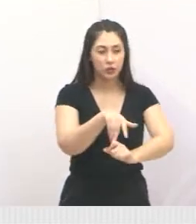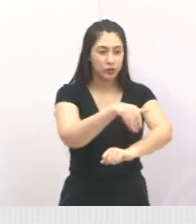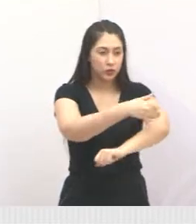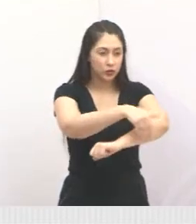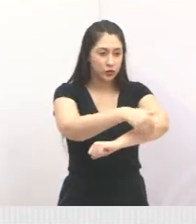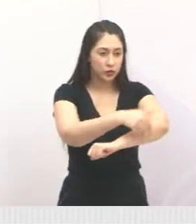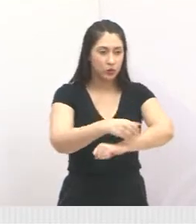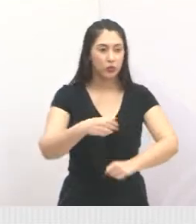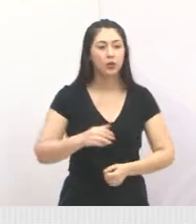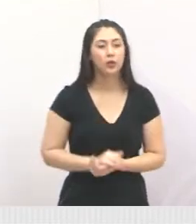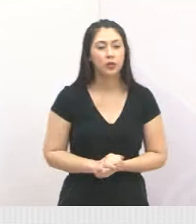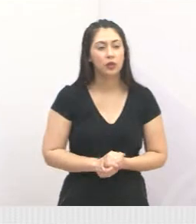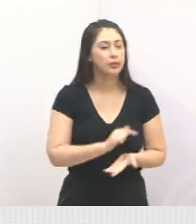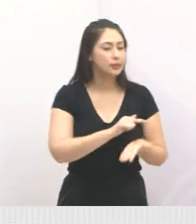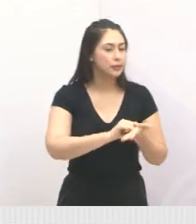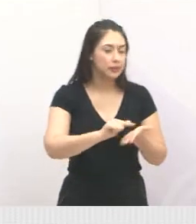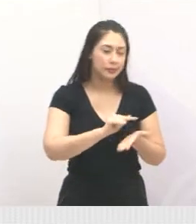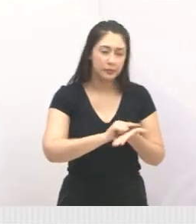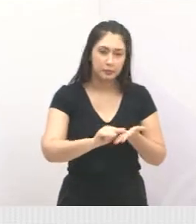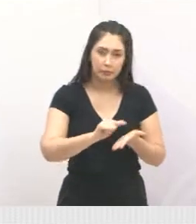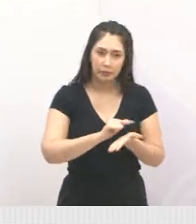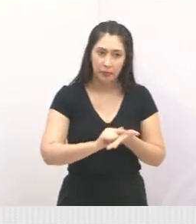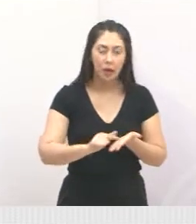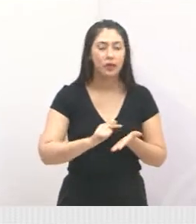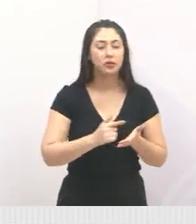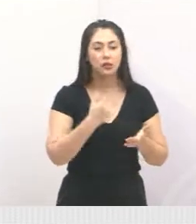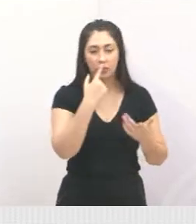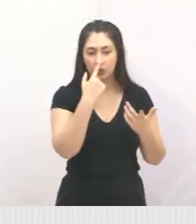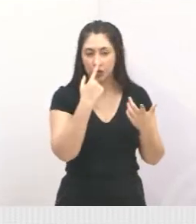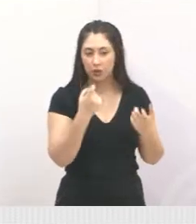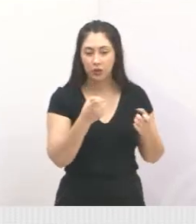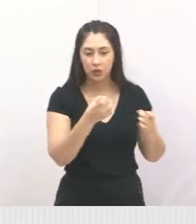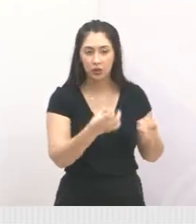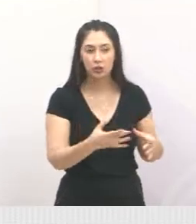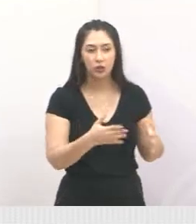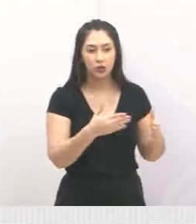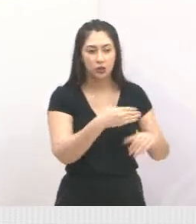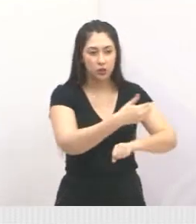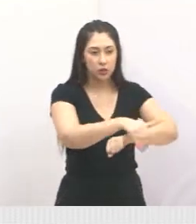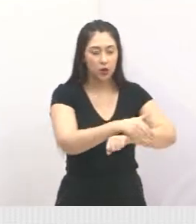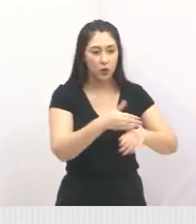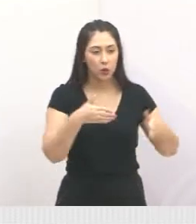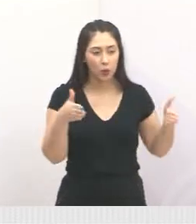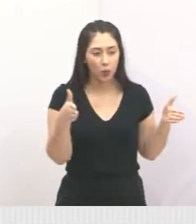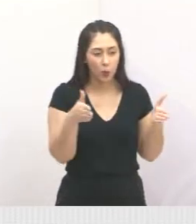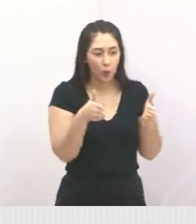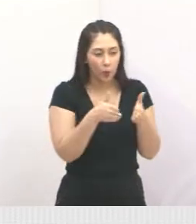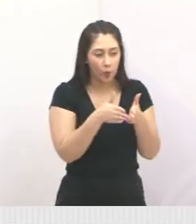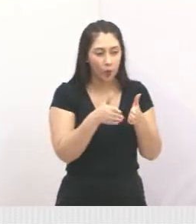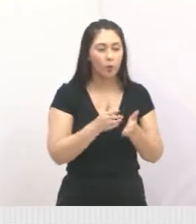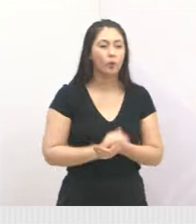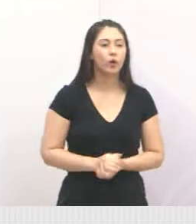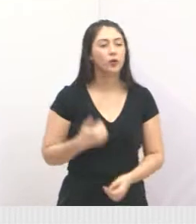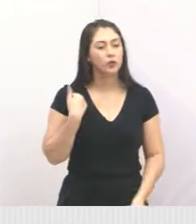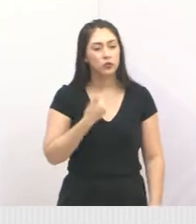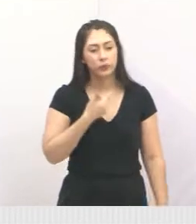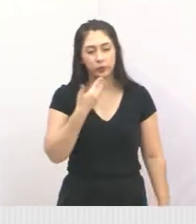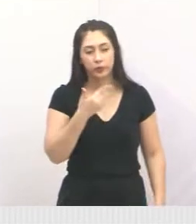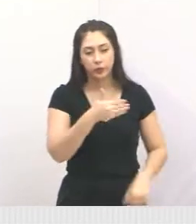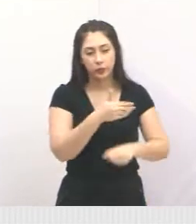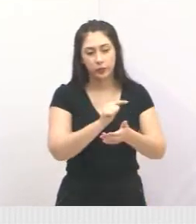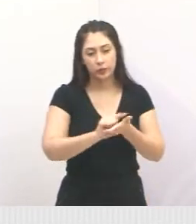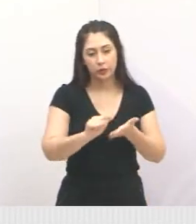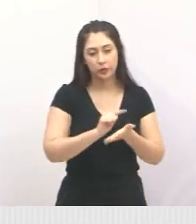No Jardim Primavera foi limpeza e retirada de móveis e entulhos da viela. Olha só, uma viela cheia de entulho. Nós pedimos a